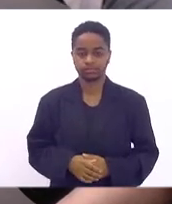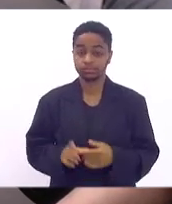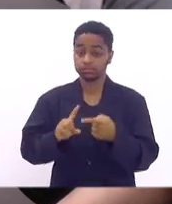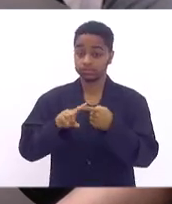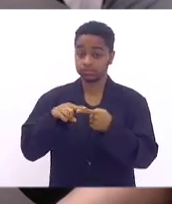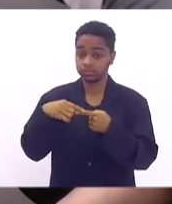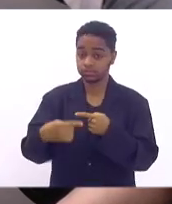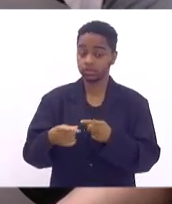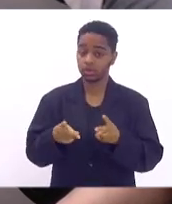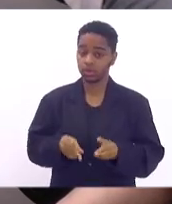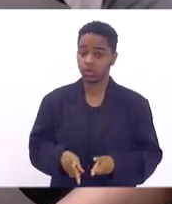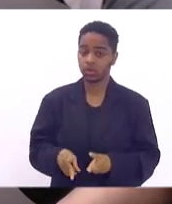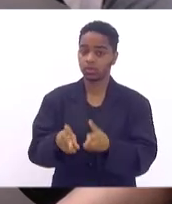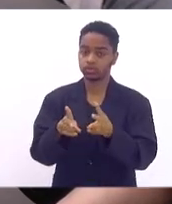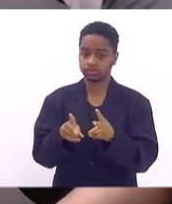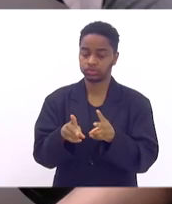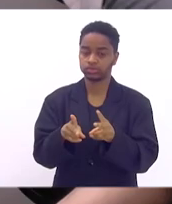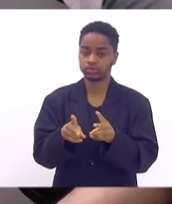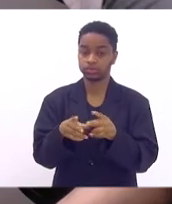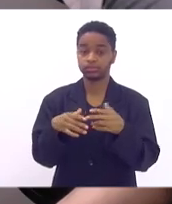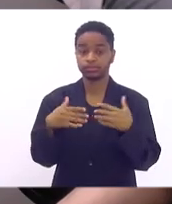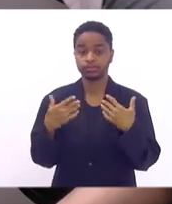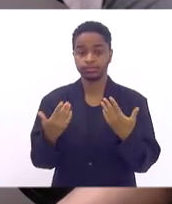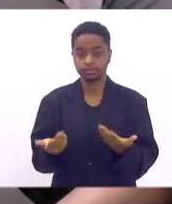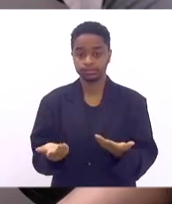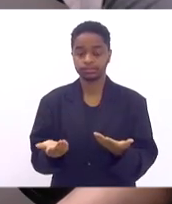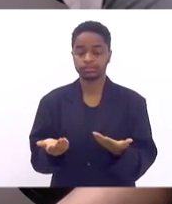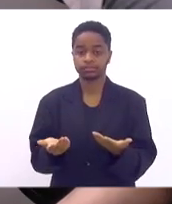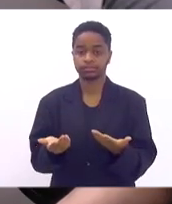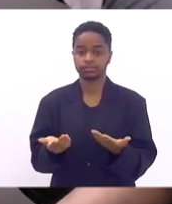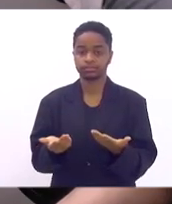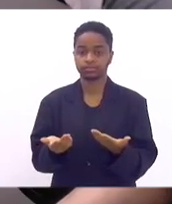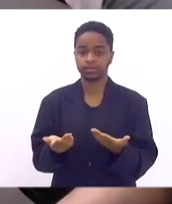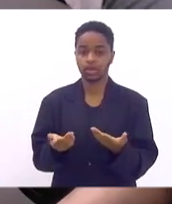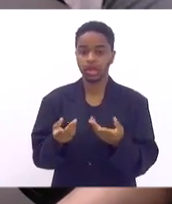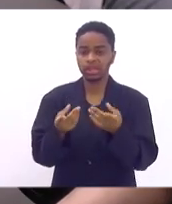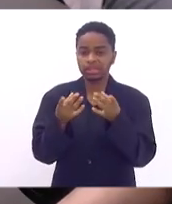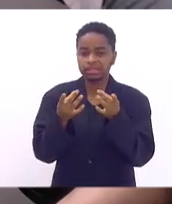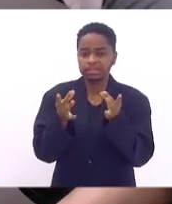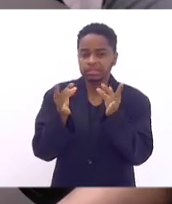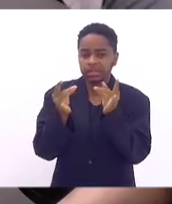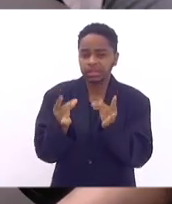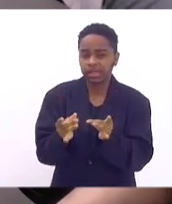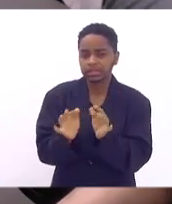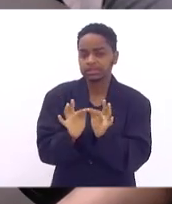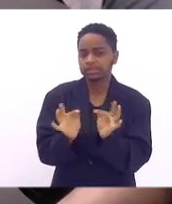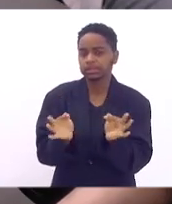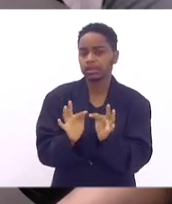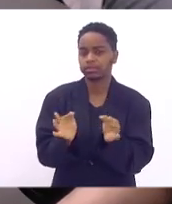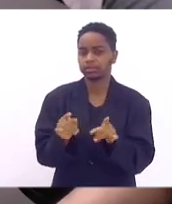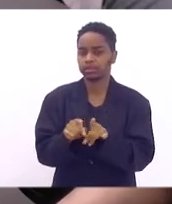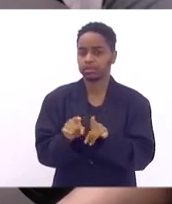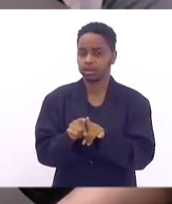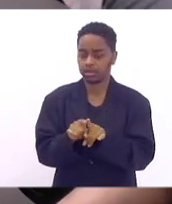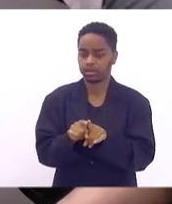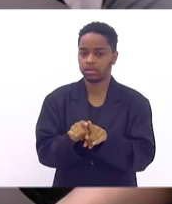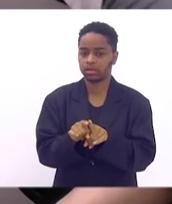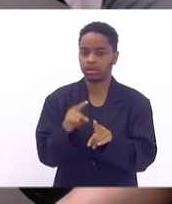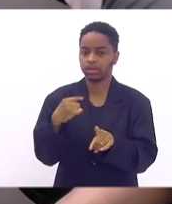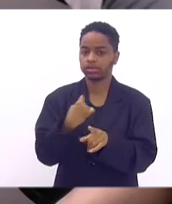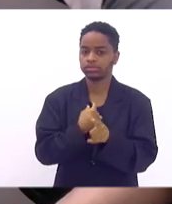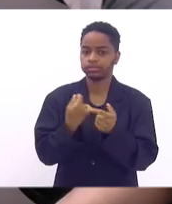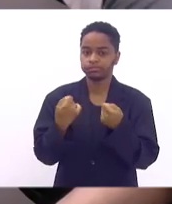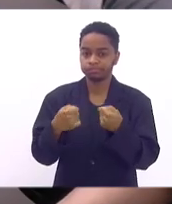gente continua o acompanhamento. Então, essas sutilezas também na intervenção, elas